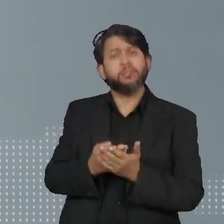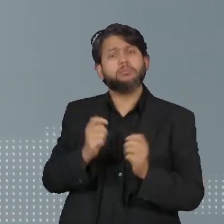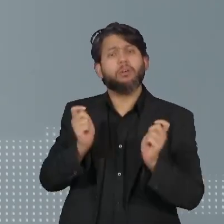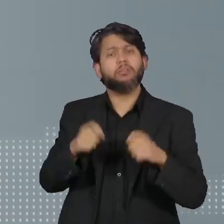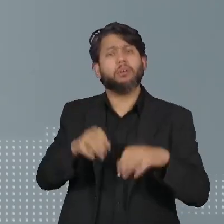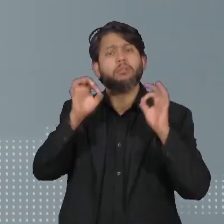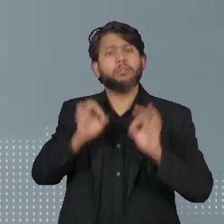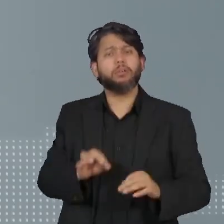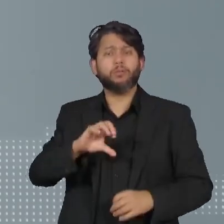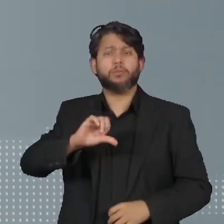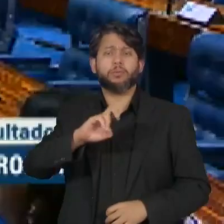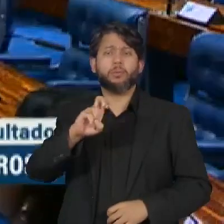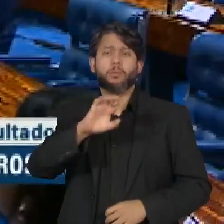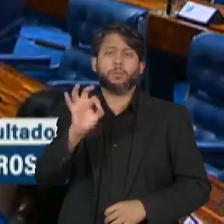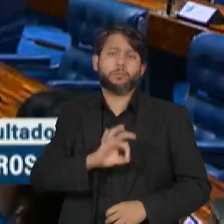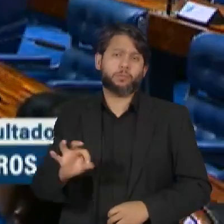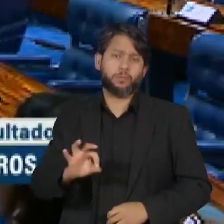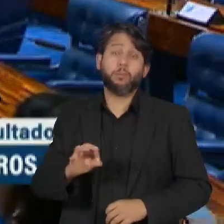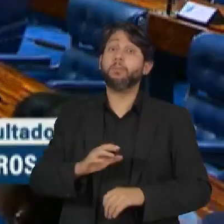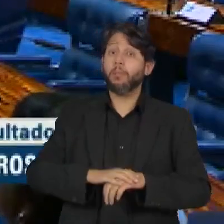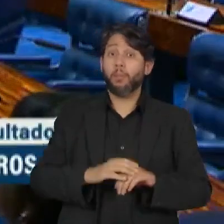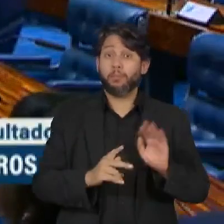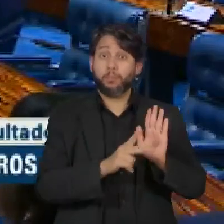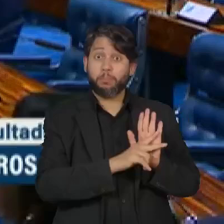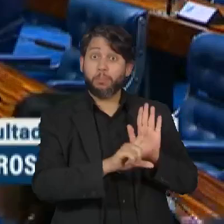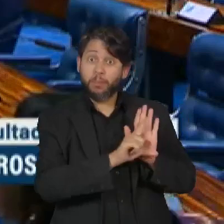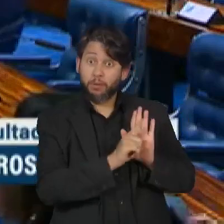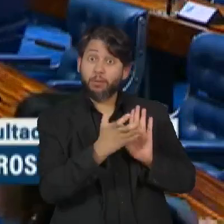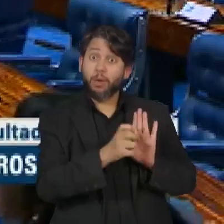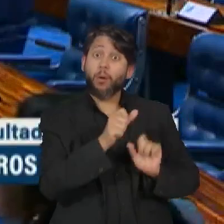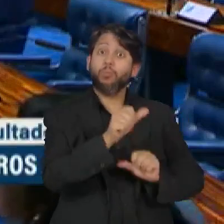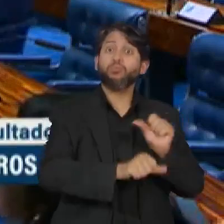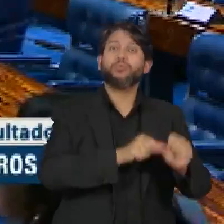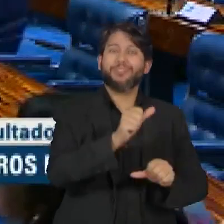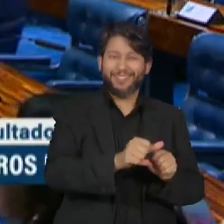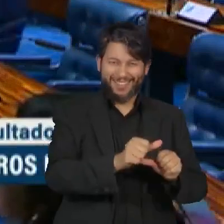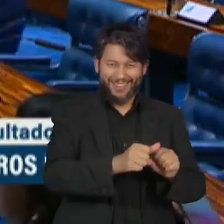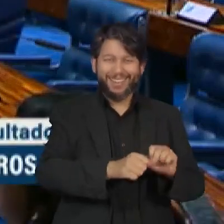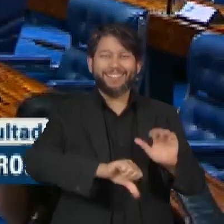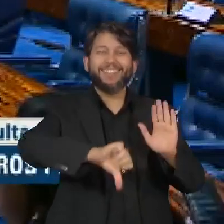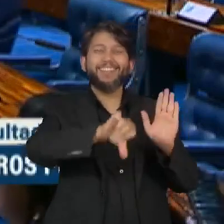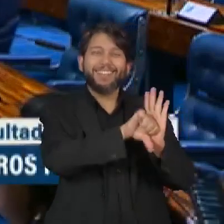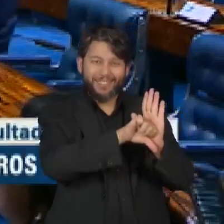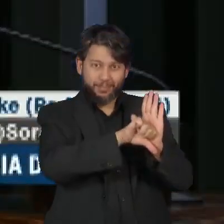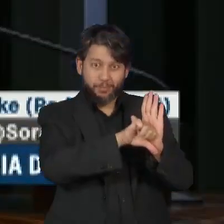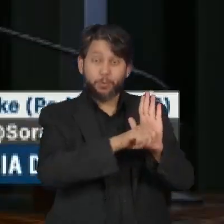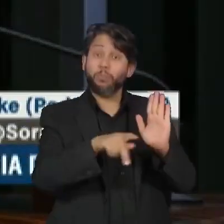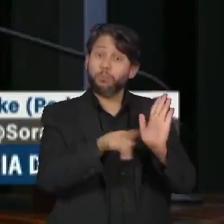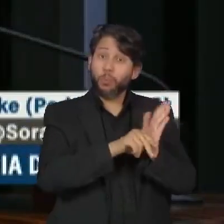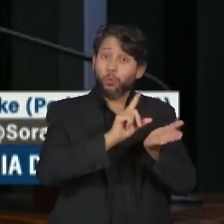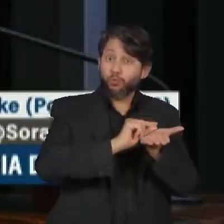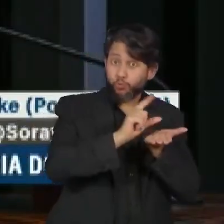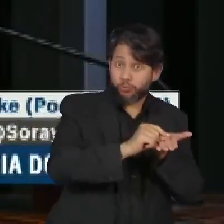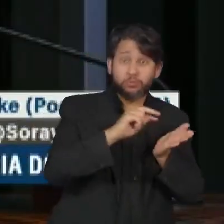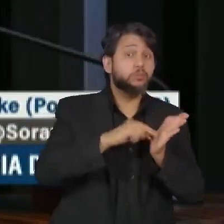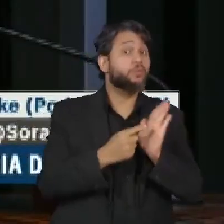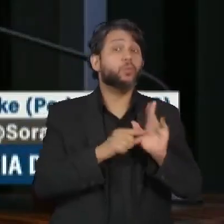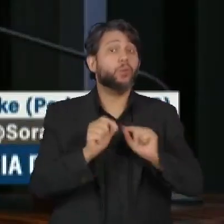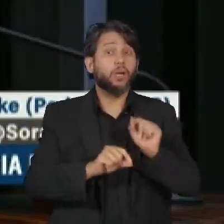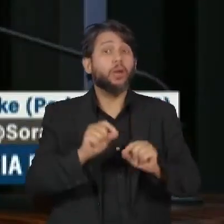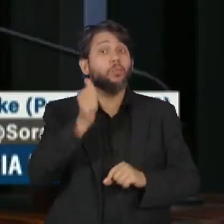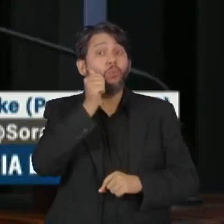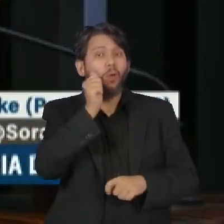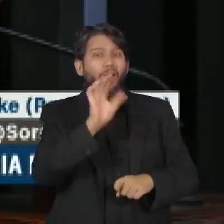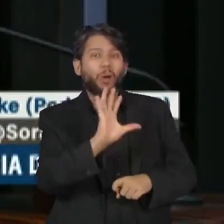de 95% o projeto de lei quer modificar artigos do Código Penal se aprovado fará com que Mulheres vítimas de